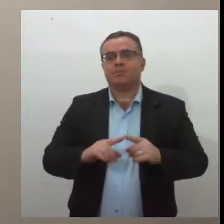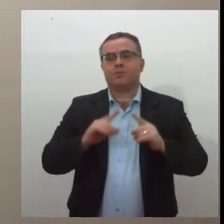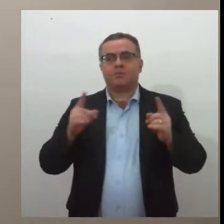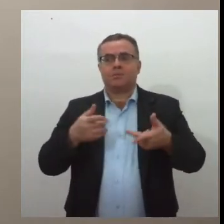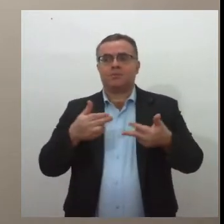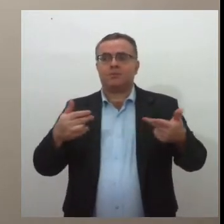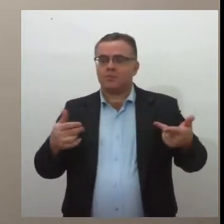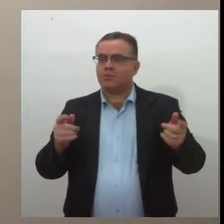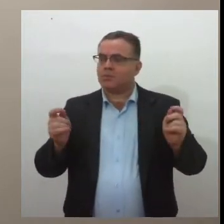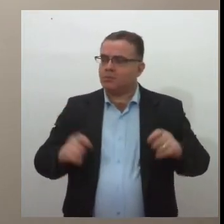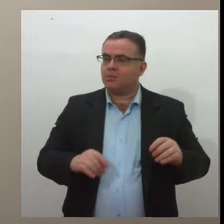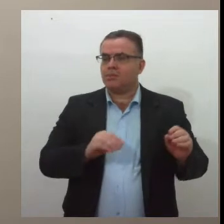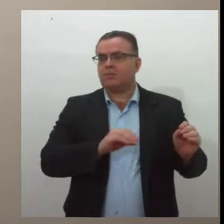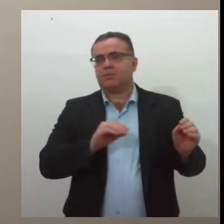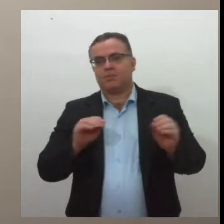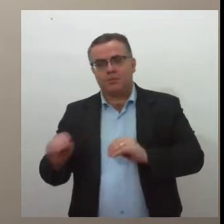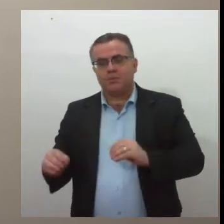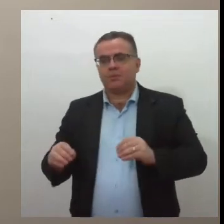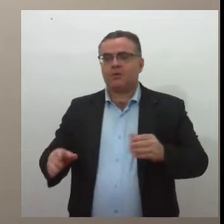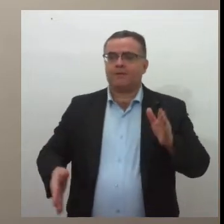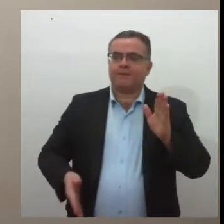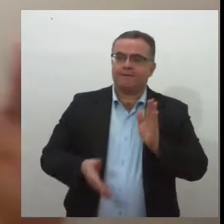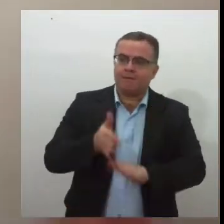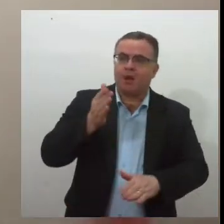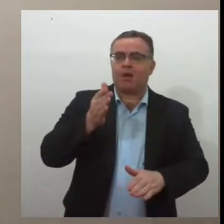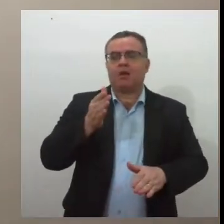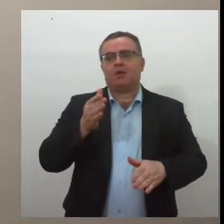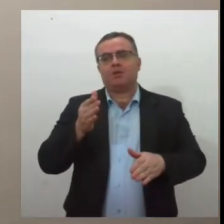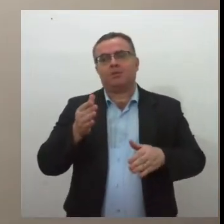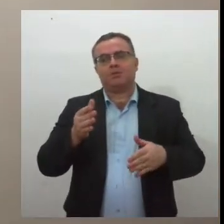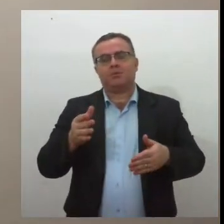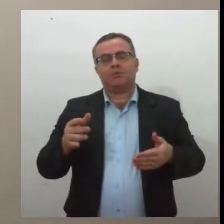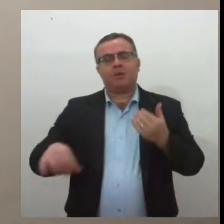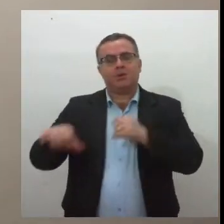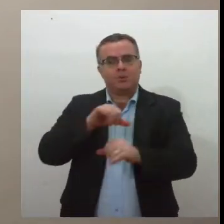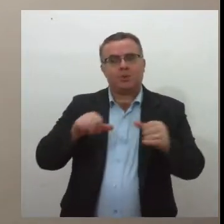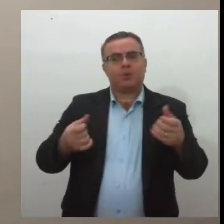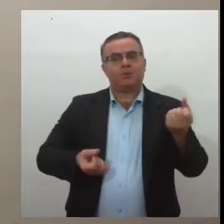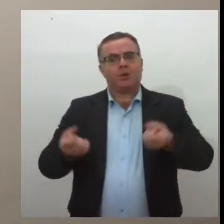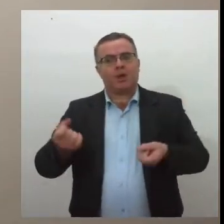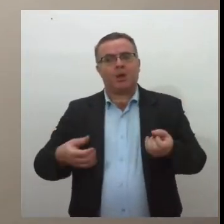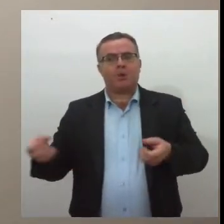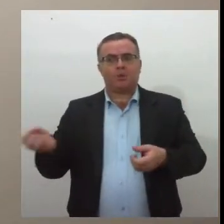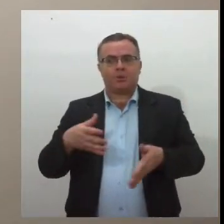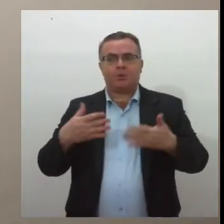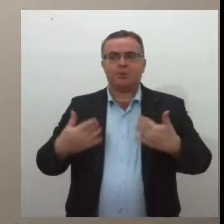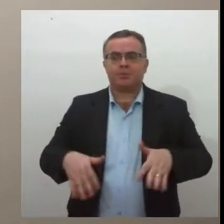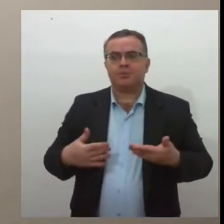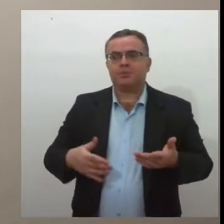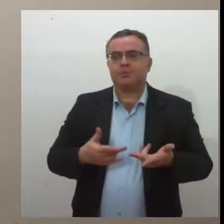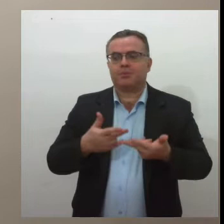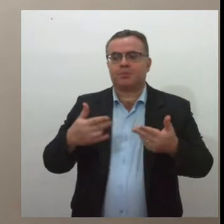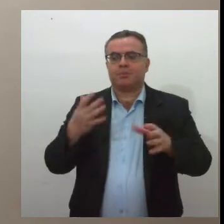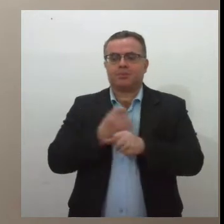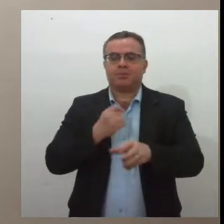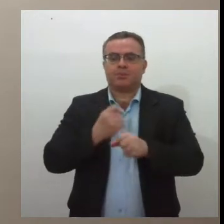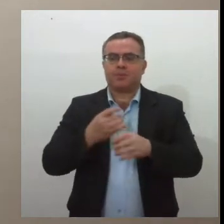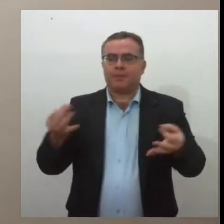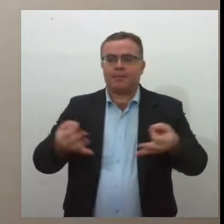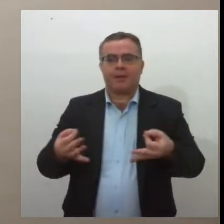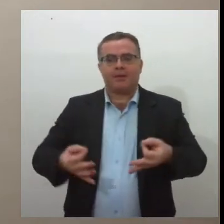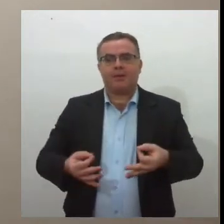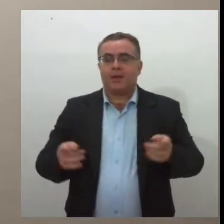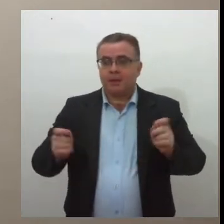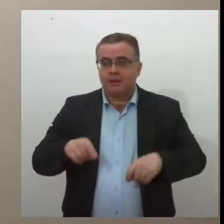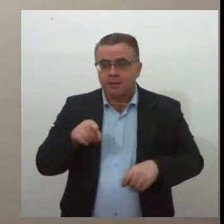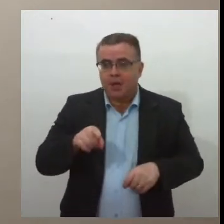puder adiar, uma viagem, a troca de um carro por um carro novo, fazer essas contas direitinho, se couber no orçamento,